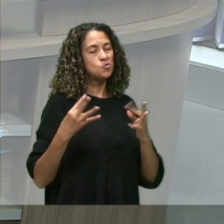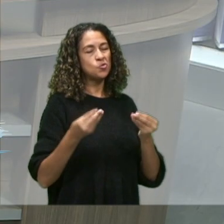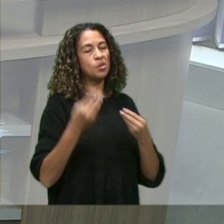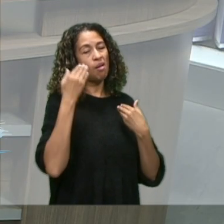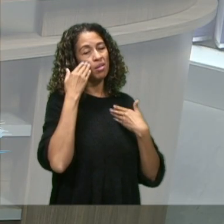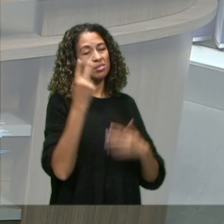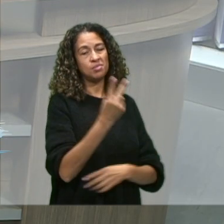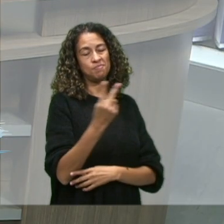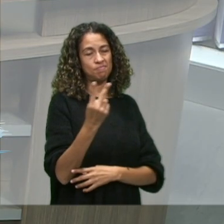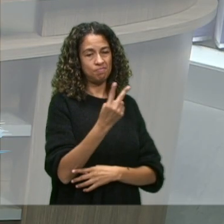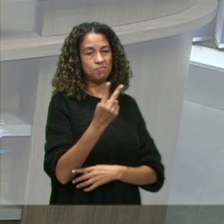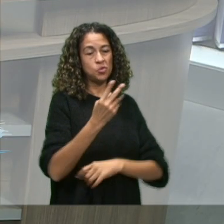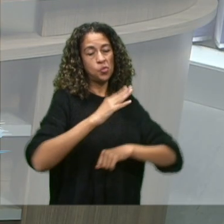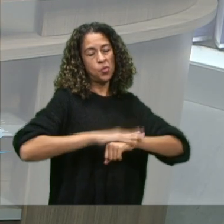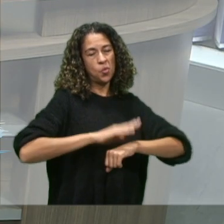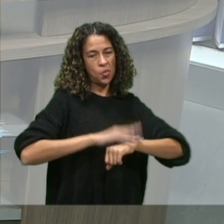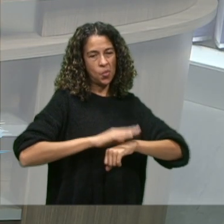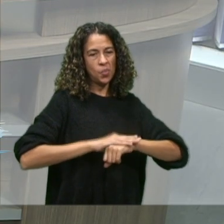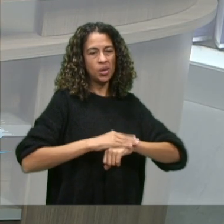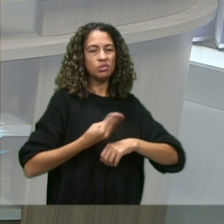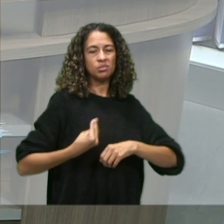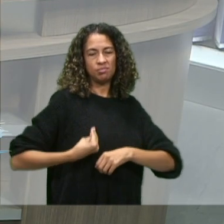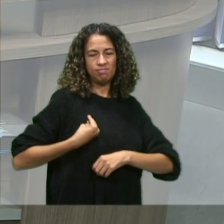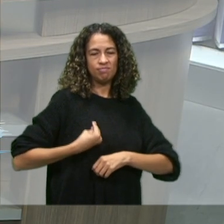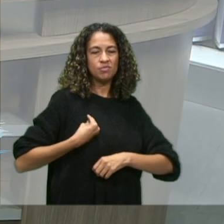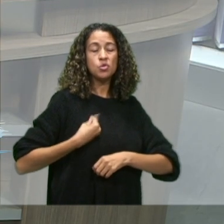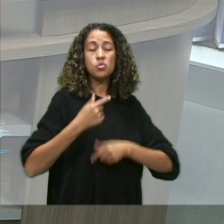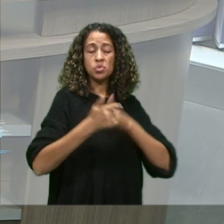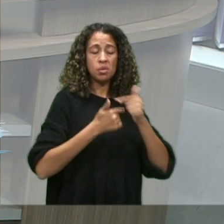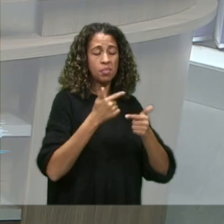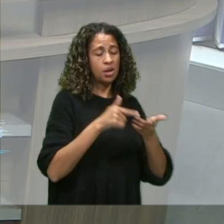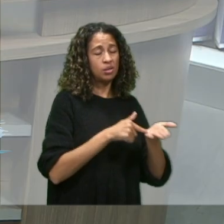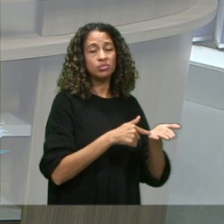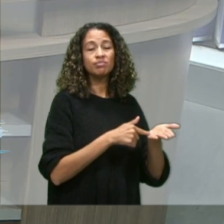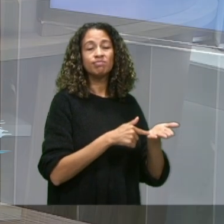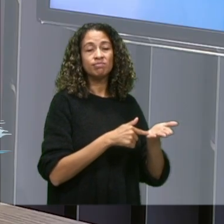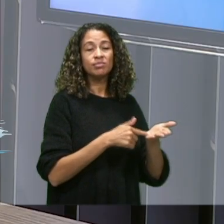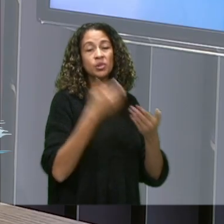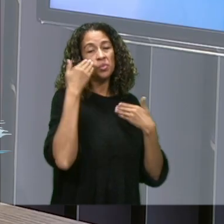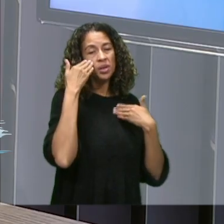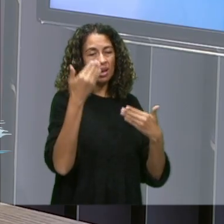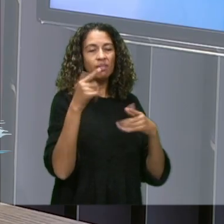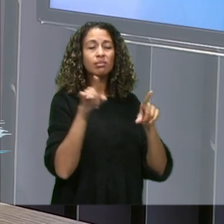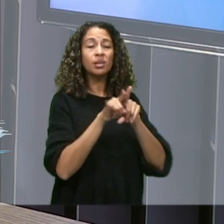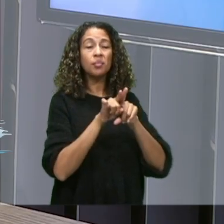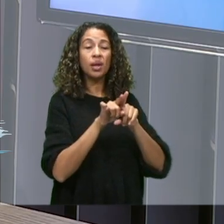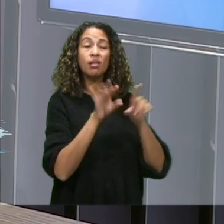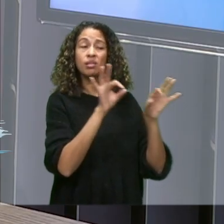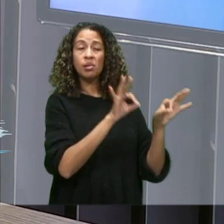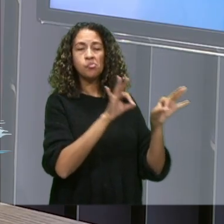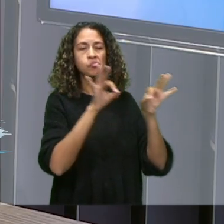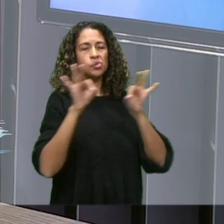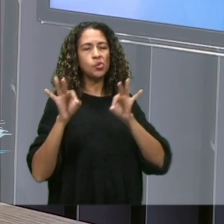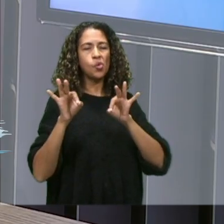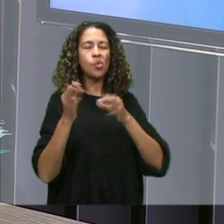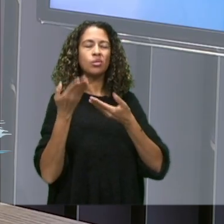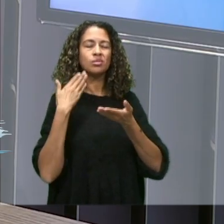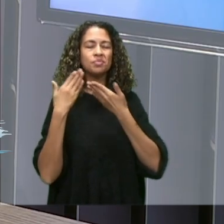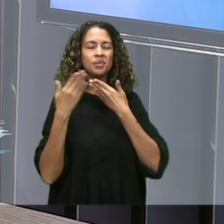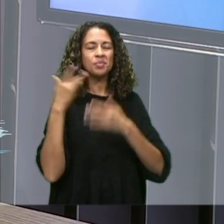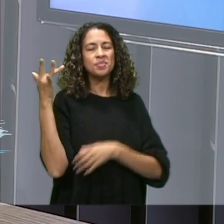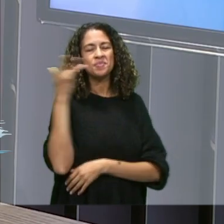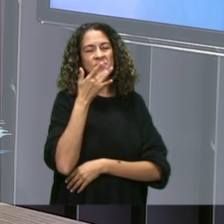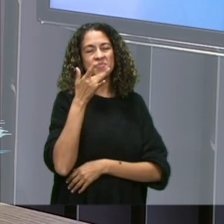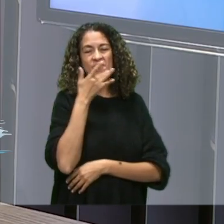ambas por estar aqui, pelo trabalho que vocês fazem e agradecer ao público também que nos acompanhou nessa nossa conversa gostosa aqui,